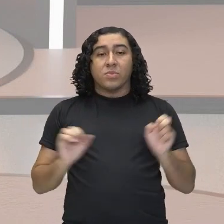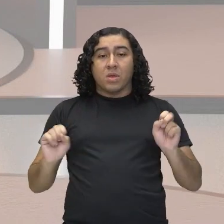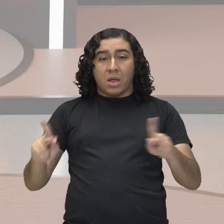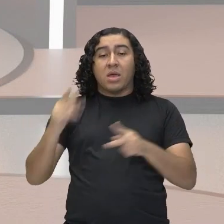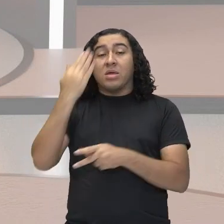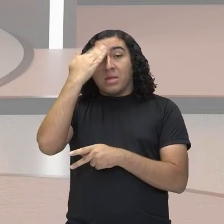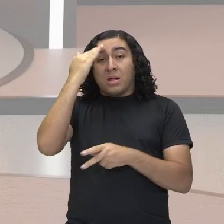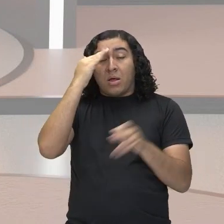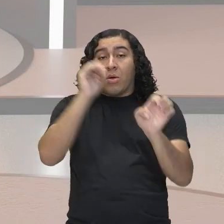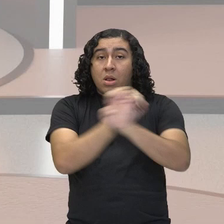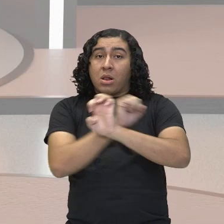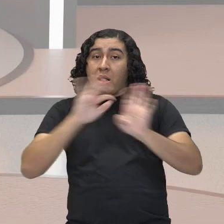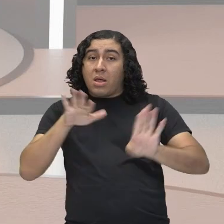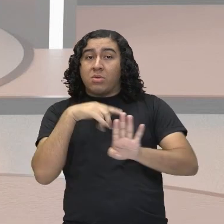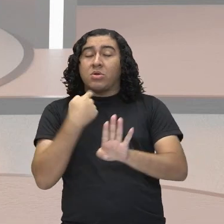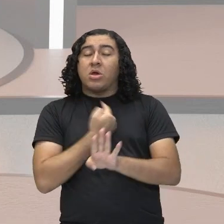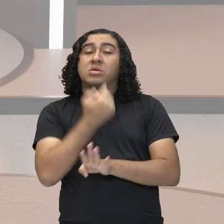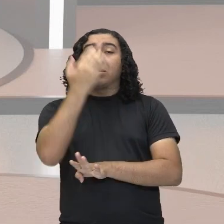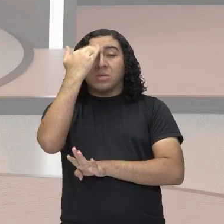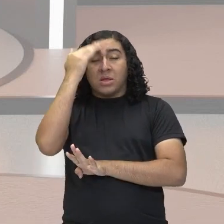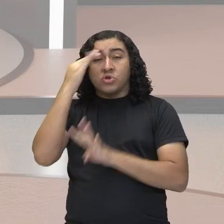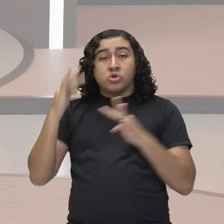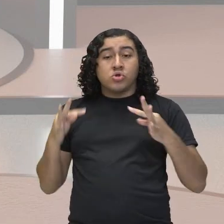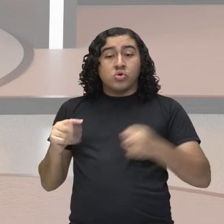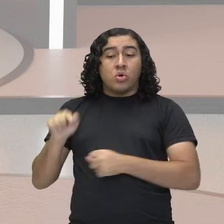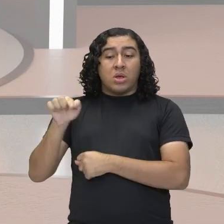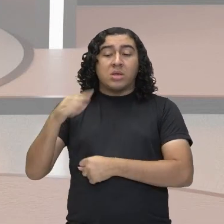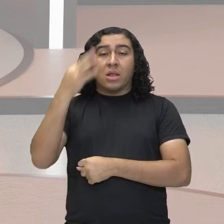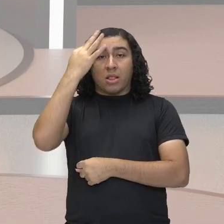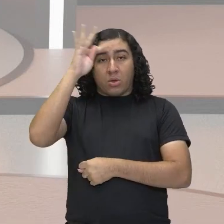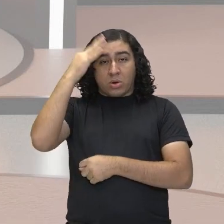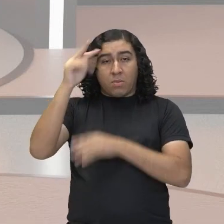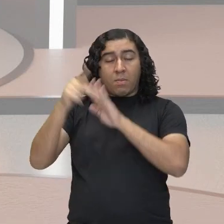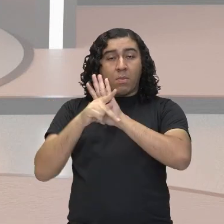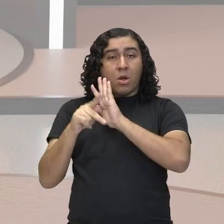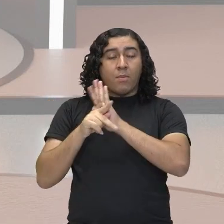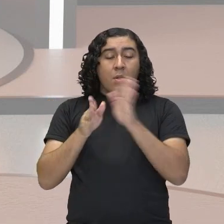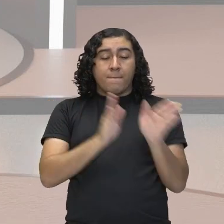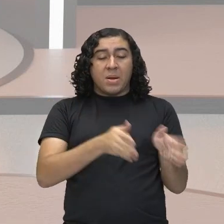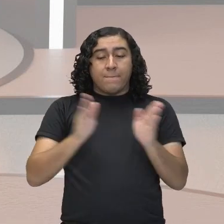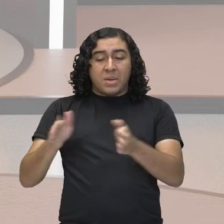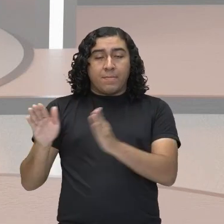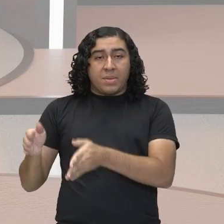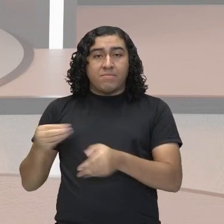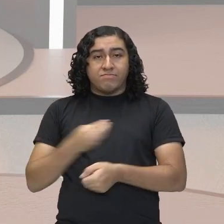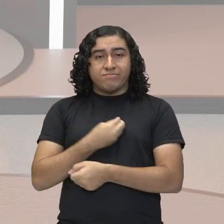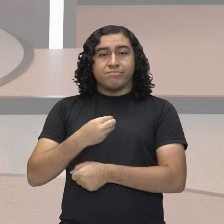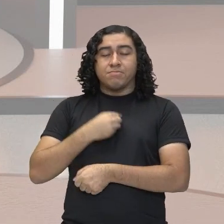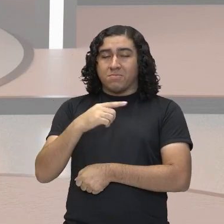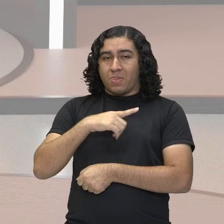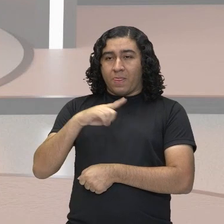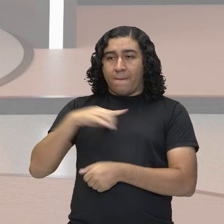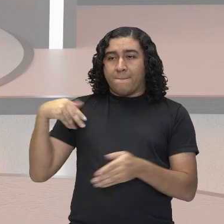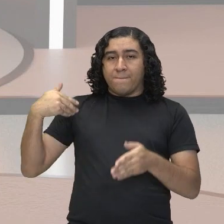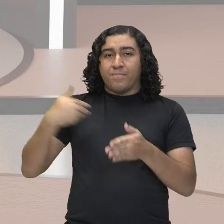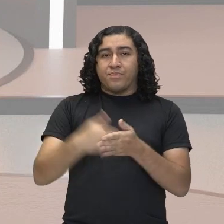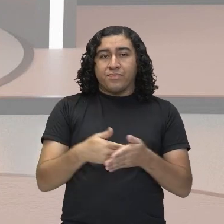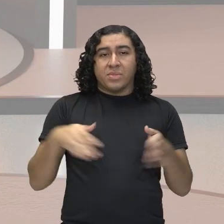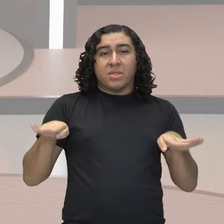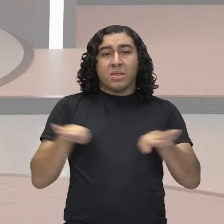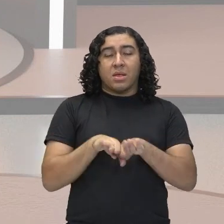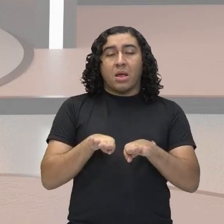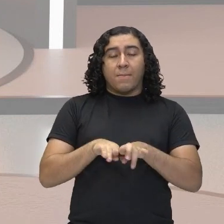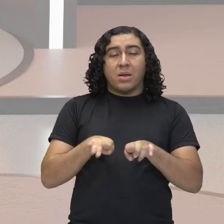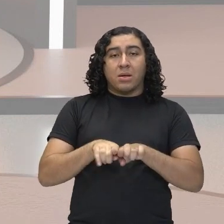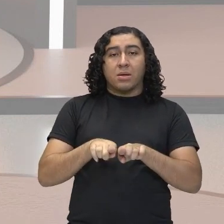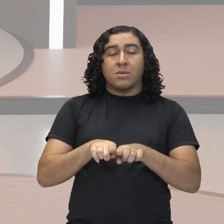isso, a gente entende todo esse pensamento, todo esse processo do existir que veio até nós através do